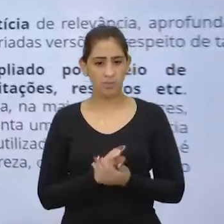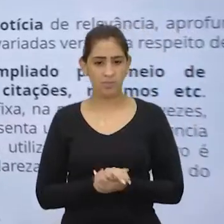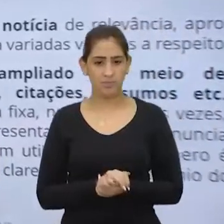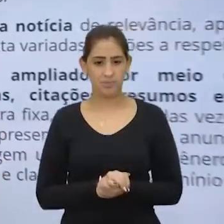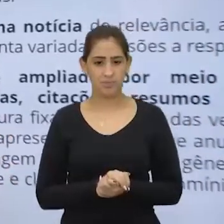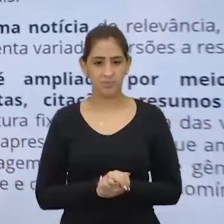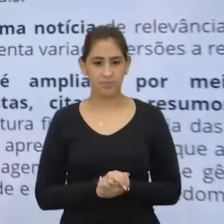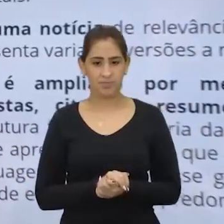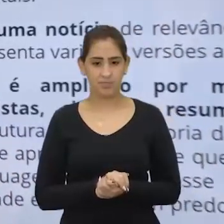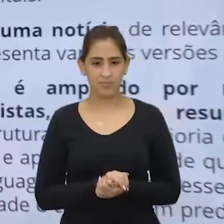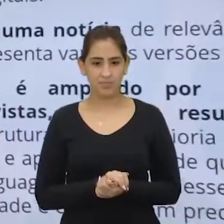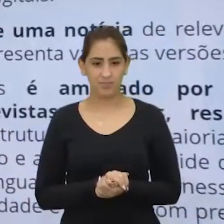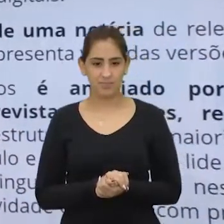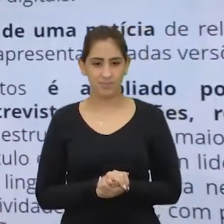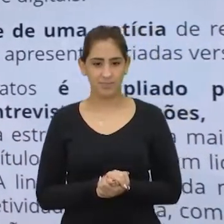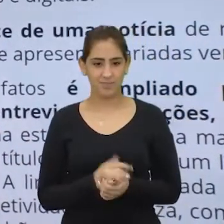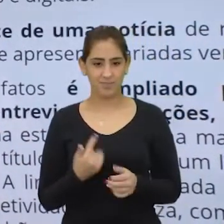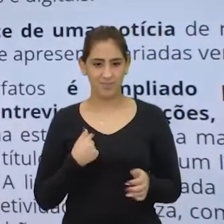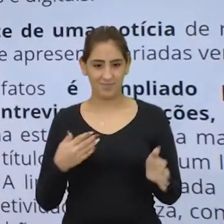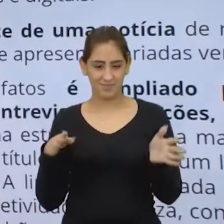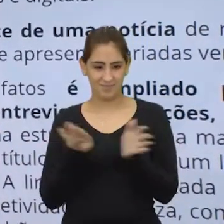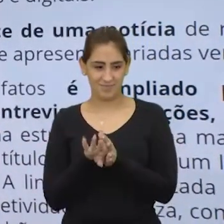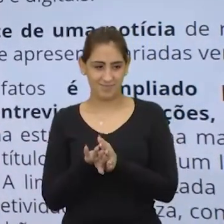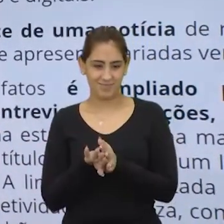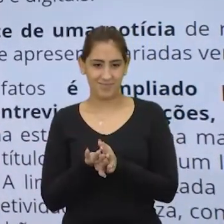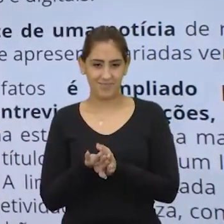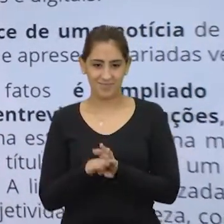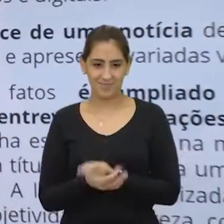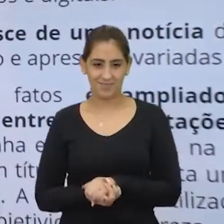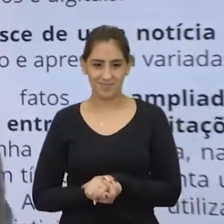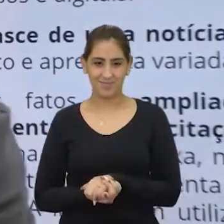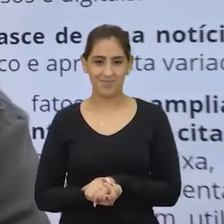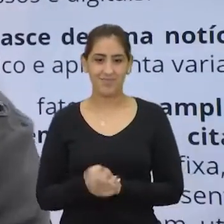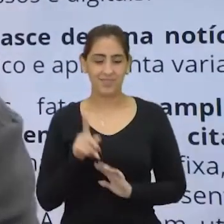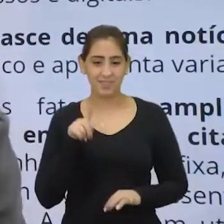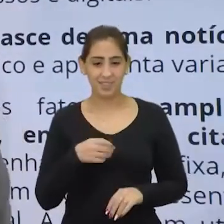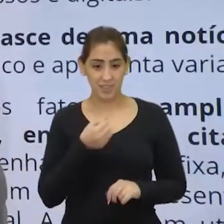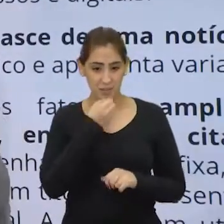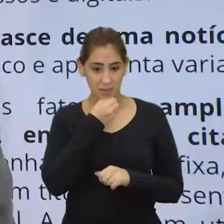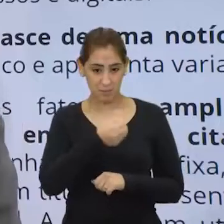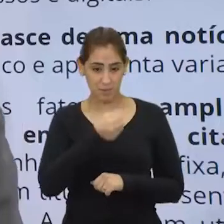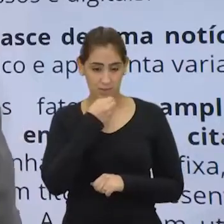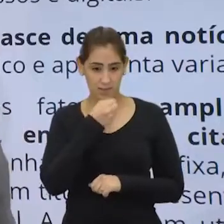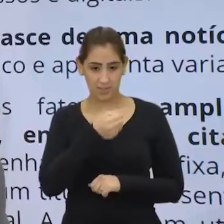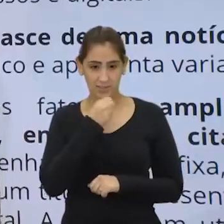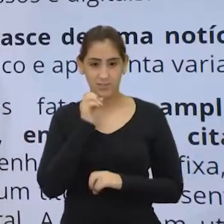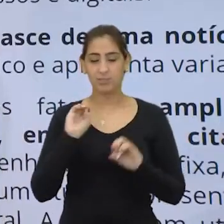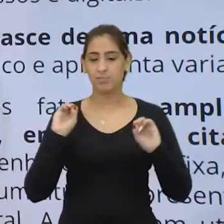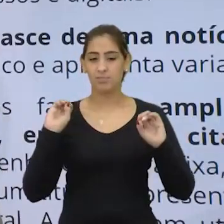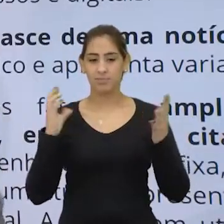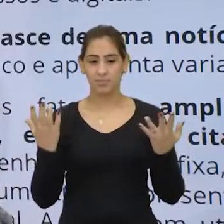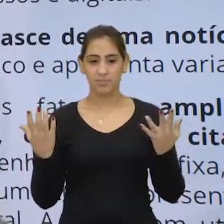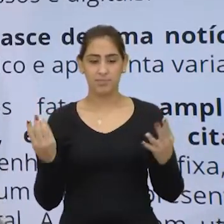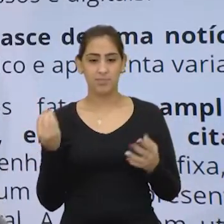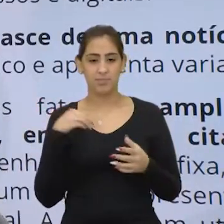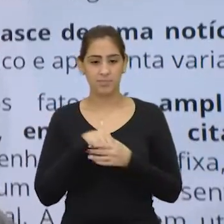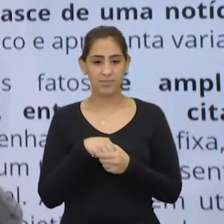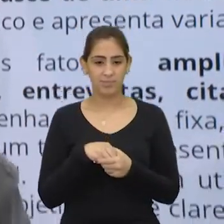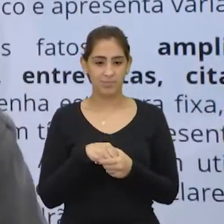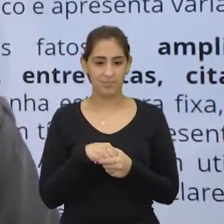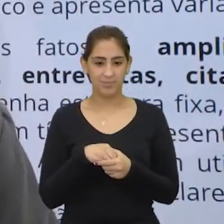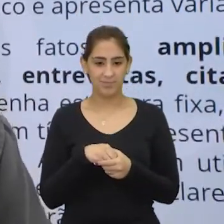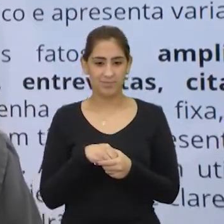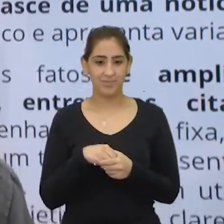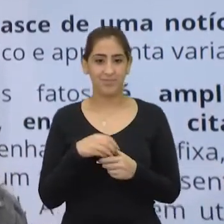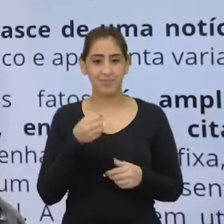legal, olha que bacana, tô chegando, ó, meu close. A reportagem, o que acontece? Vou falar bem aqui, bem no close, me